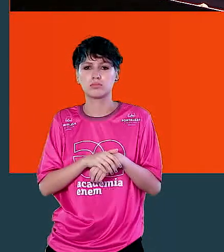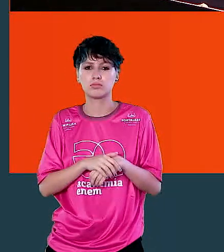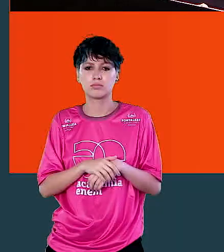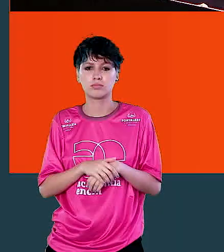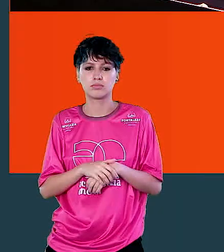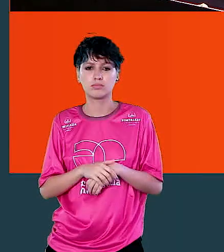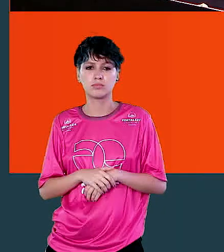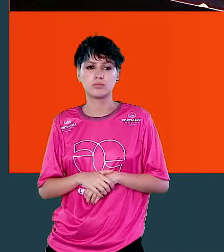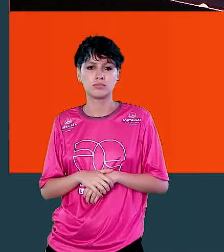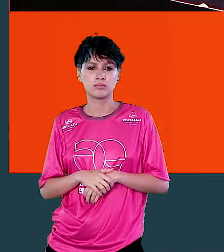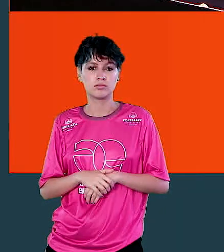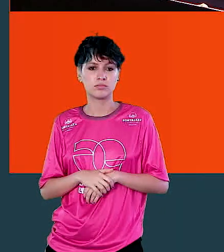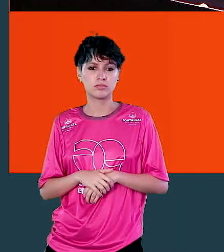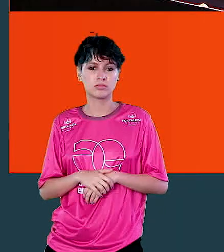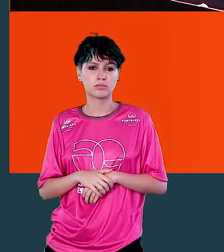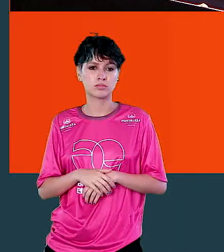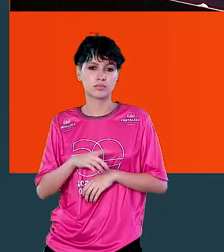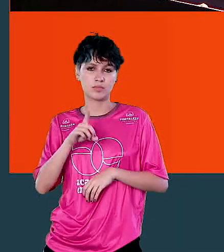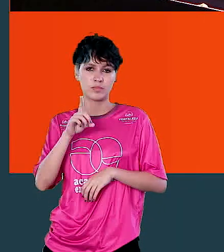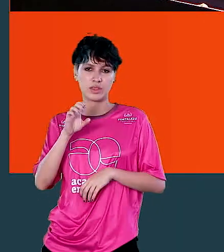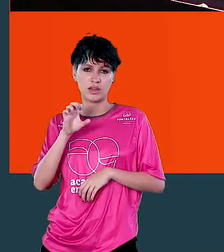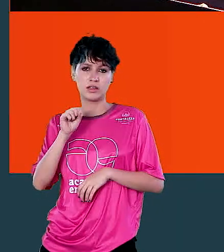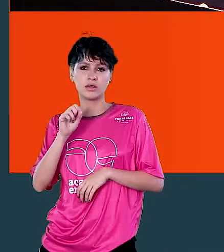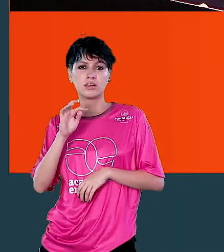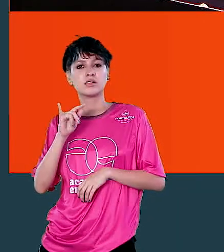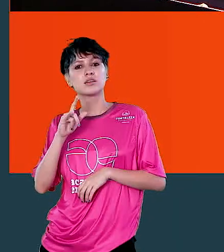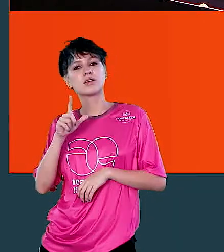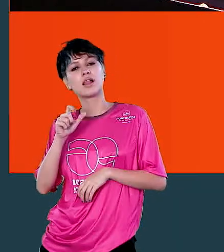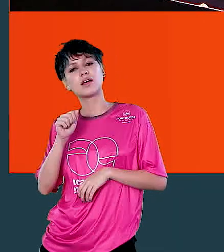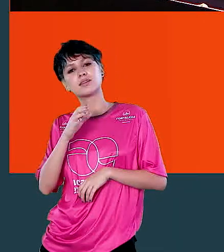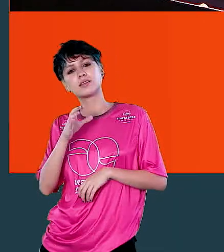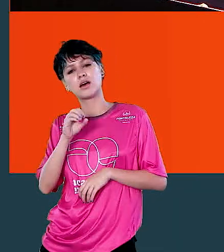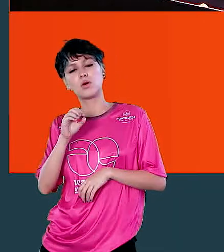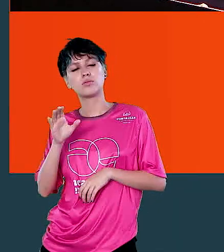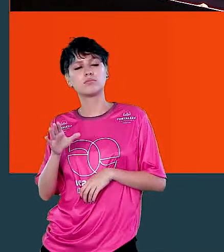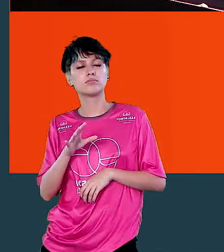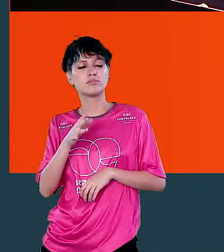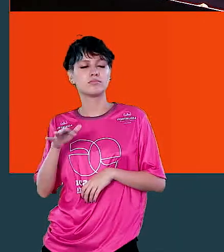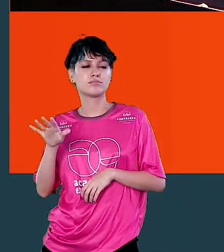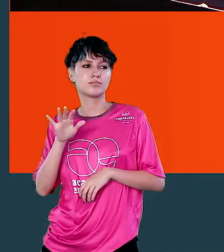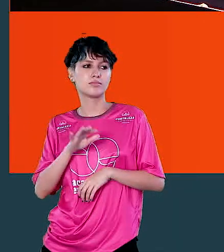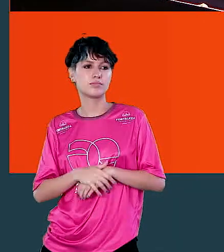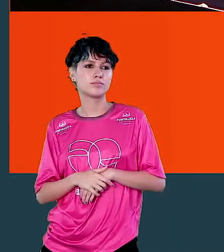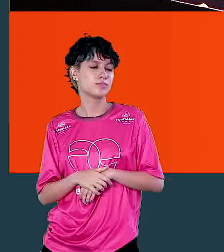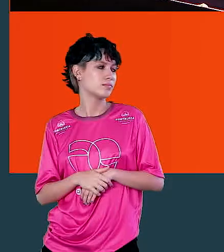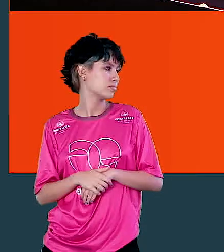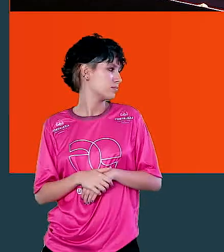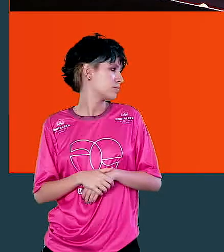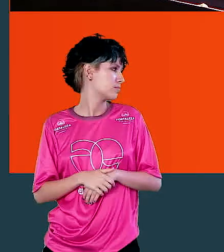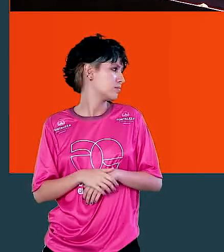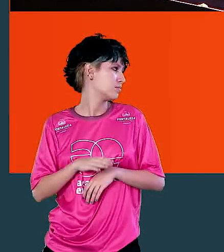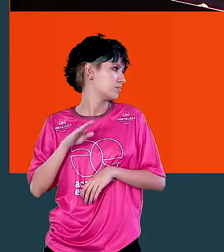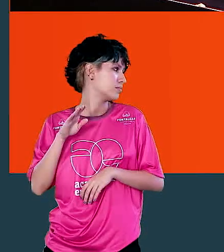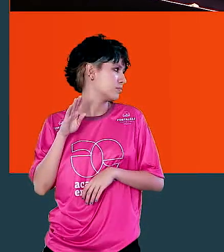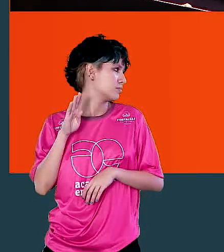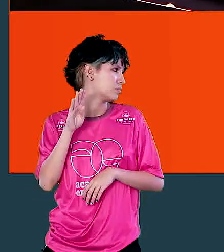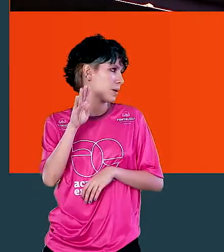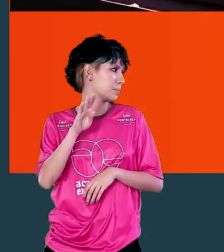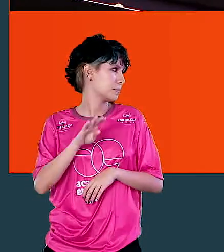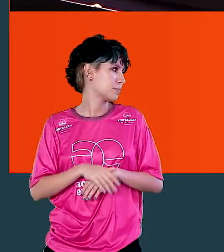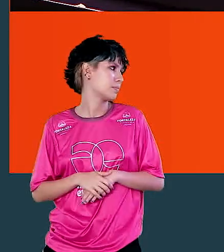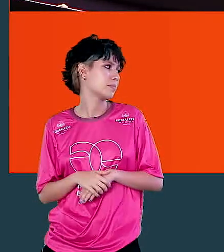galera? Destilação fracionada. Ó, foi o seguinte.